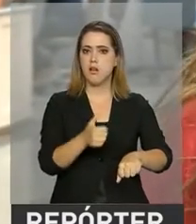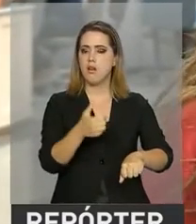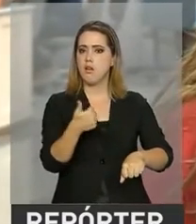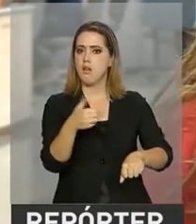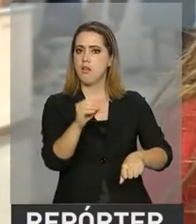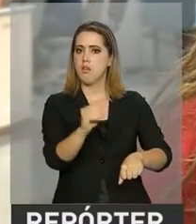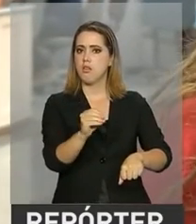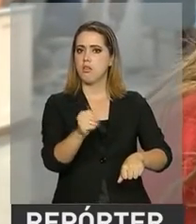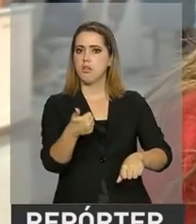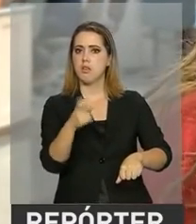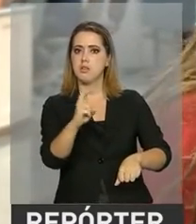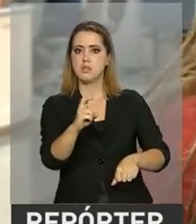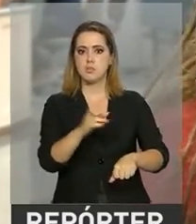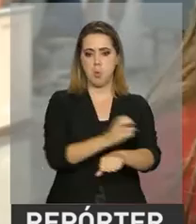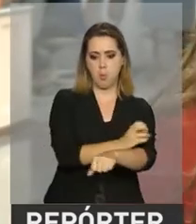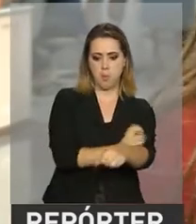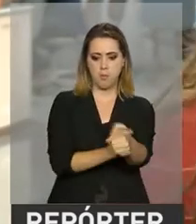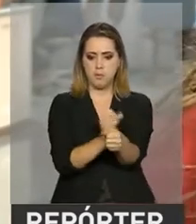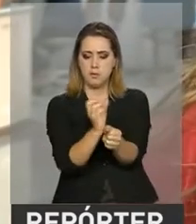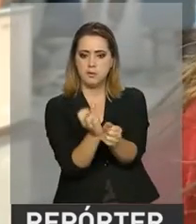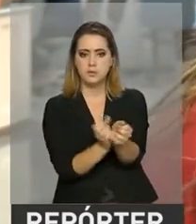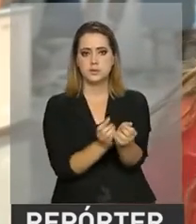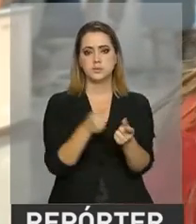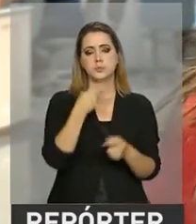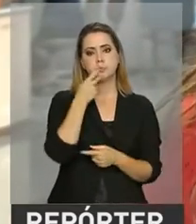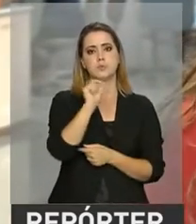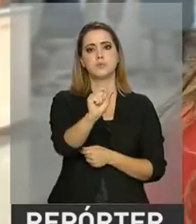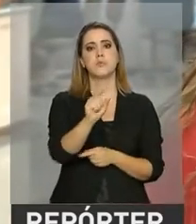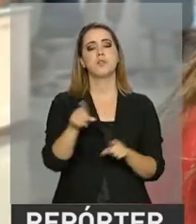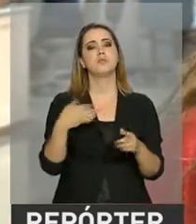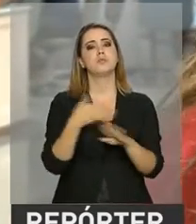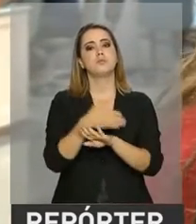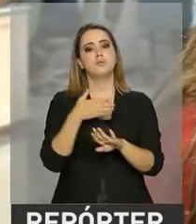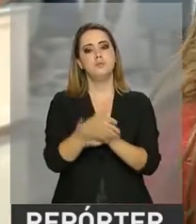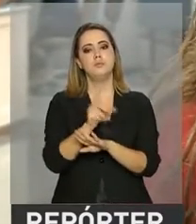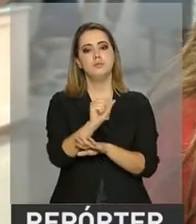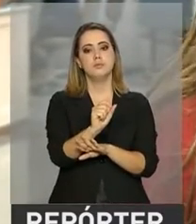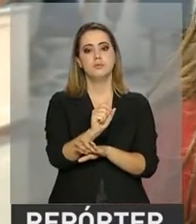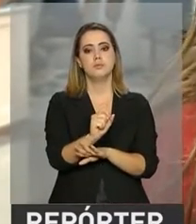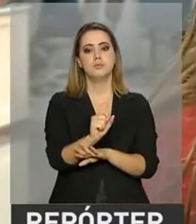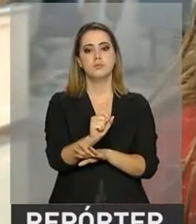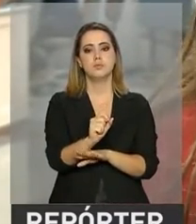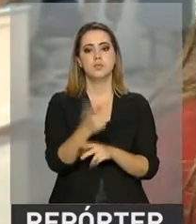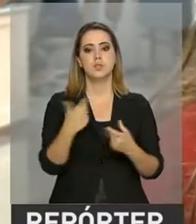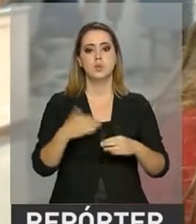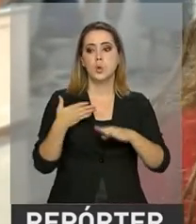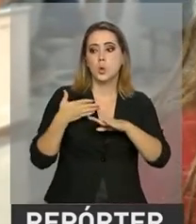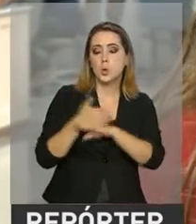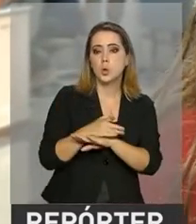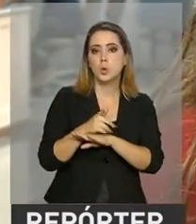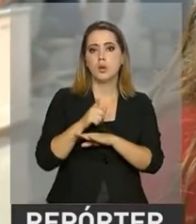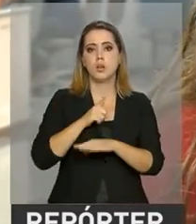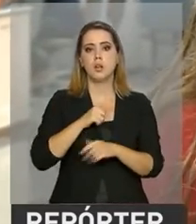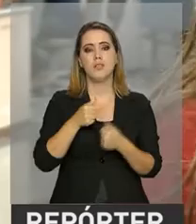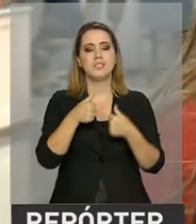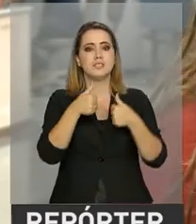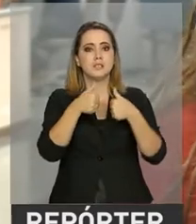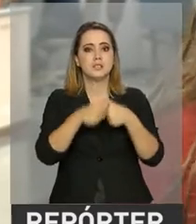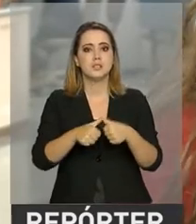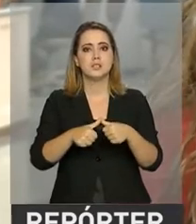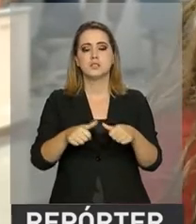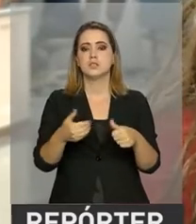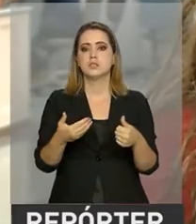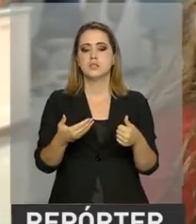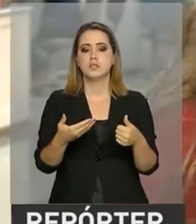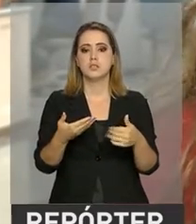estavam mudando de lugar. E eu perguntei o que ele tinha feito, ela disse que tinha entrado num quarto que ficava